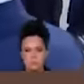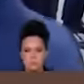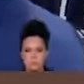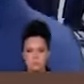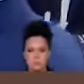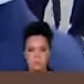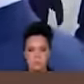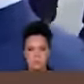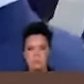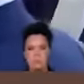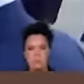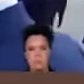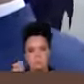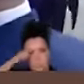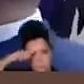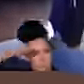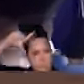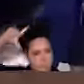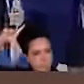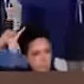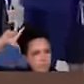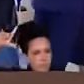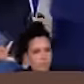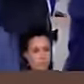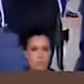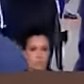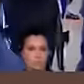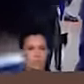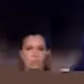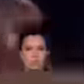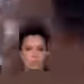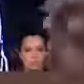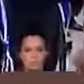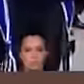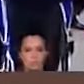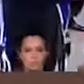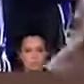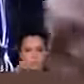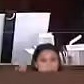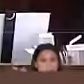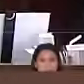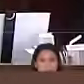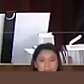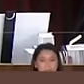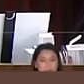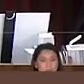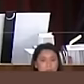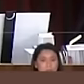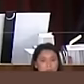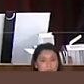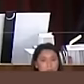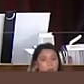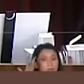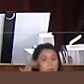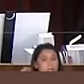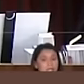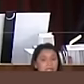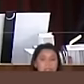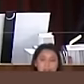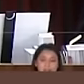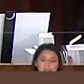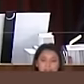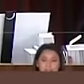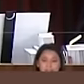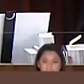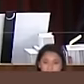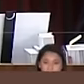2022 a vice de ara a lindora afirmou a Moraes que a coleta de provas feita pela Assessoria